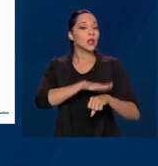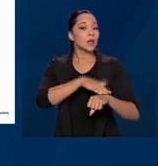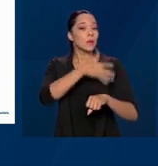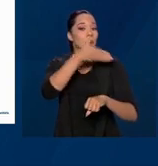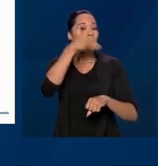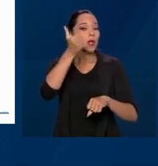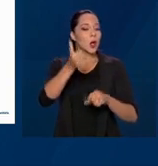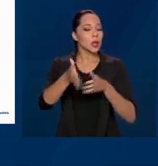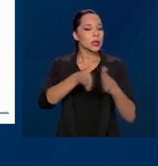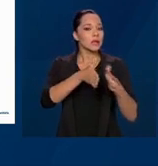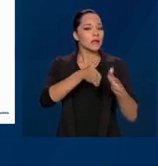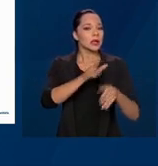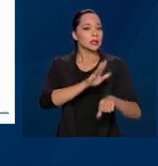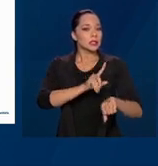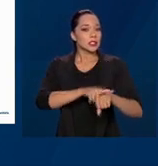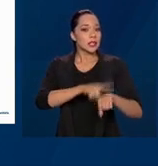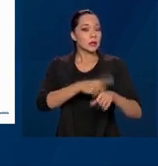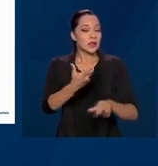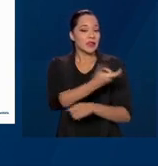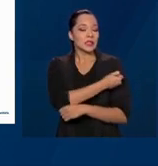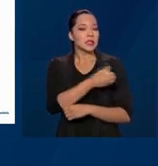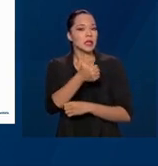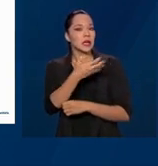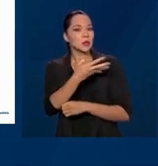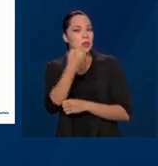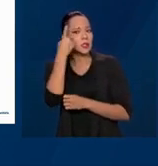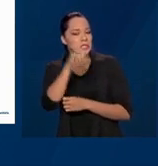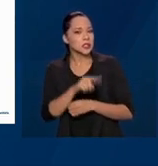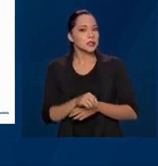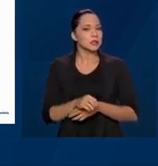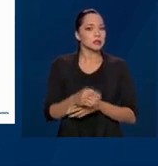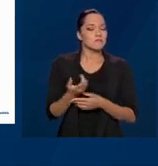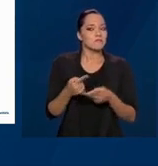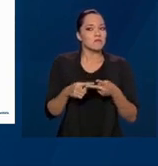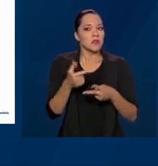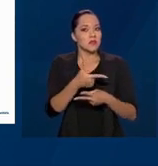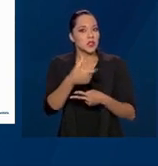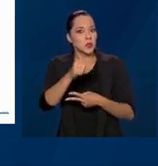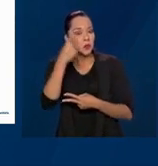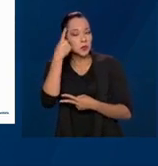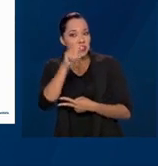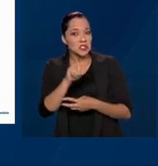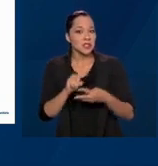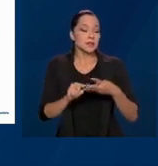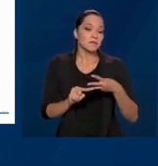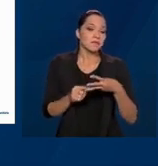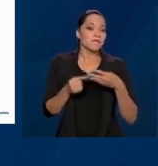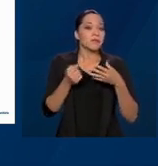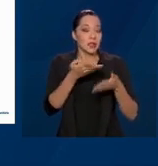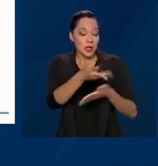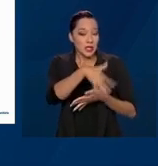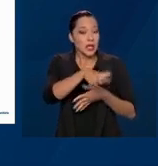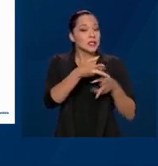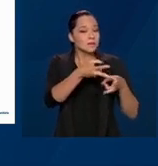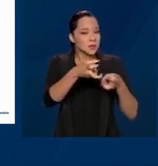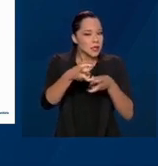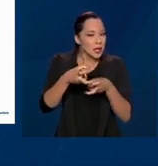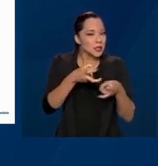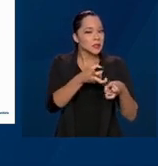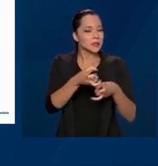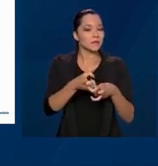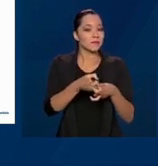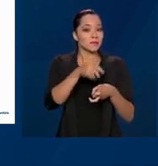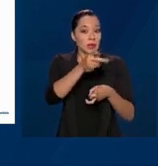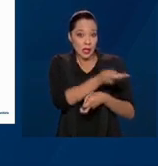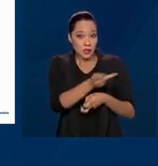da vacina, né? Então, 14 dias, 28 dias. O estudo fase 2 são os estudos exploratórios. Esses